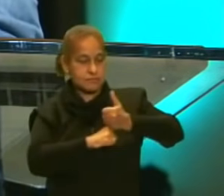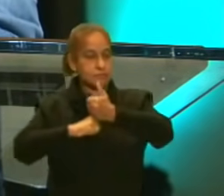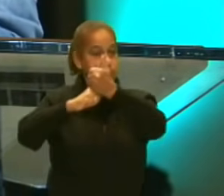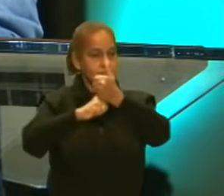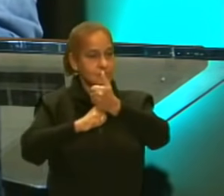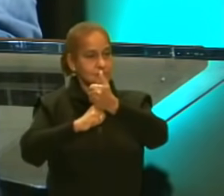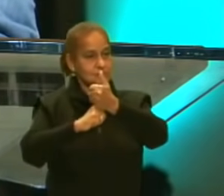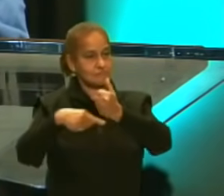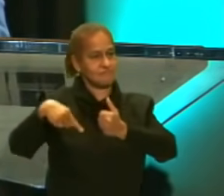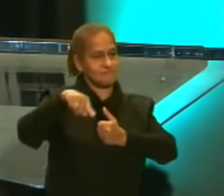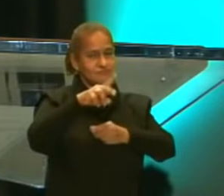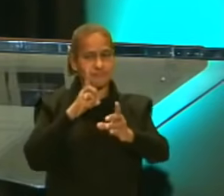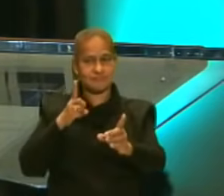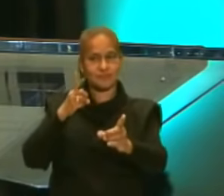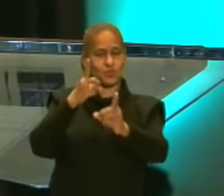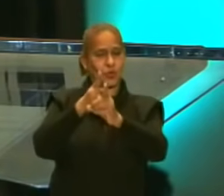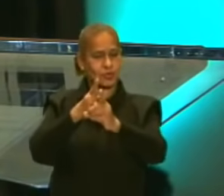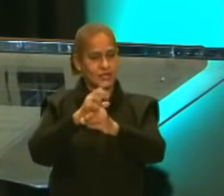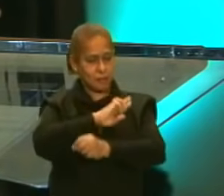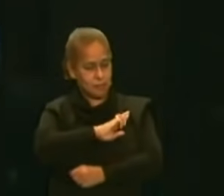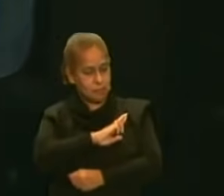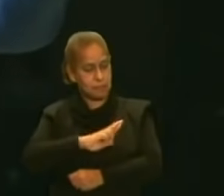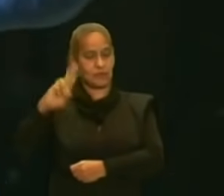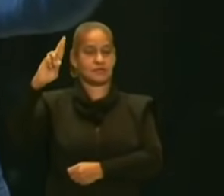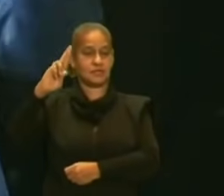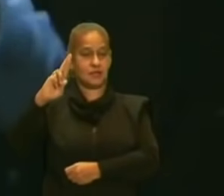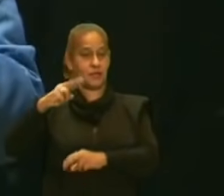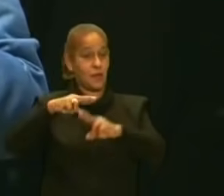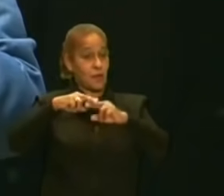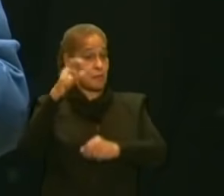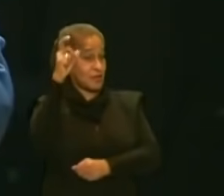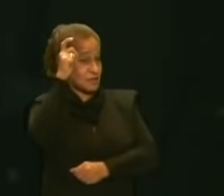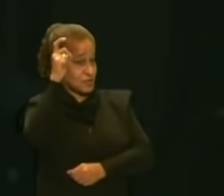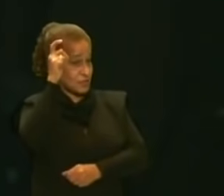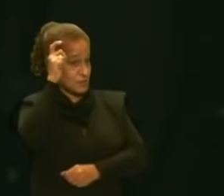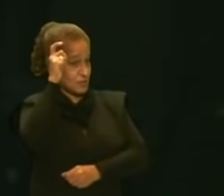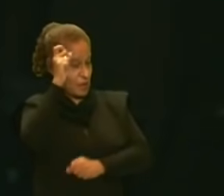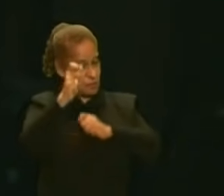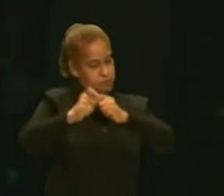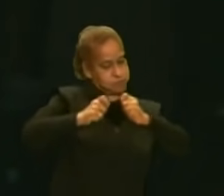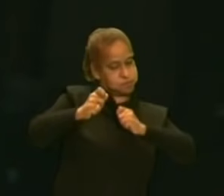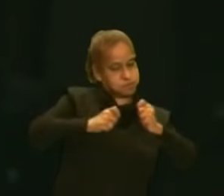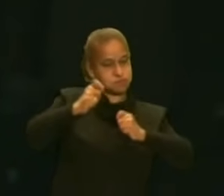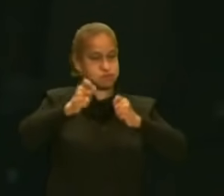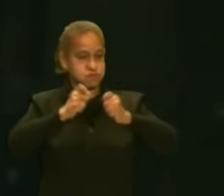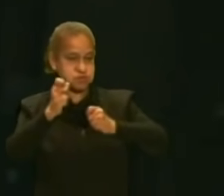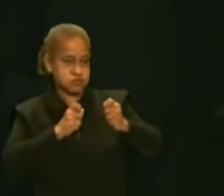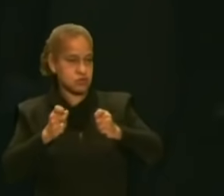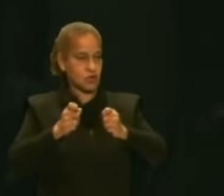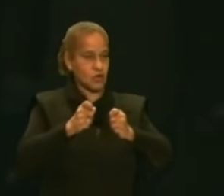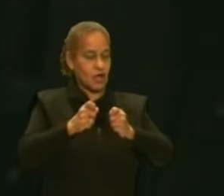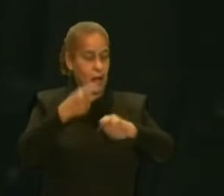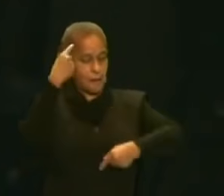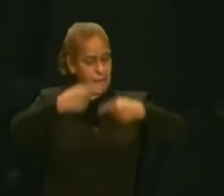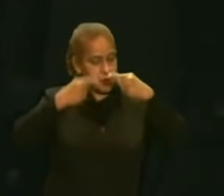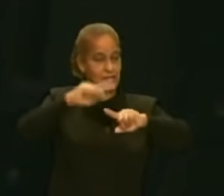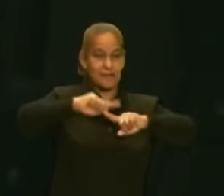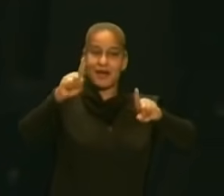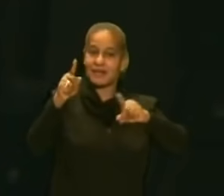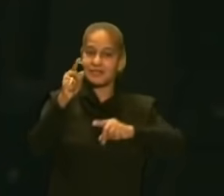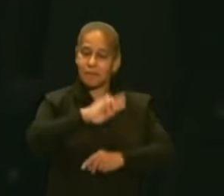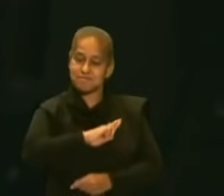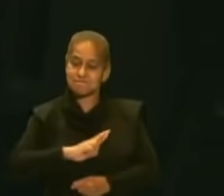religião. E o inimigo sabe disso, por isso então ele controla a política, mas ele vai lá e controla a religião também.